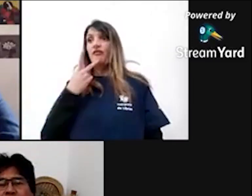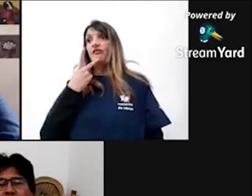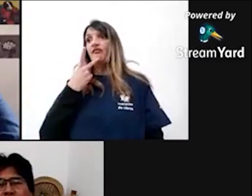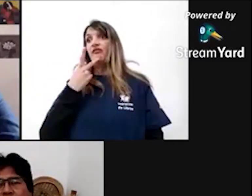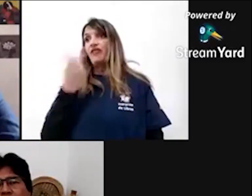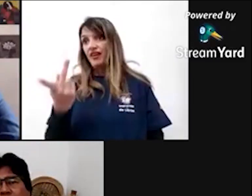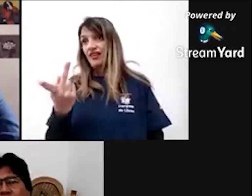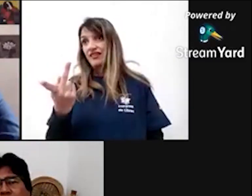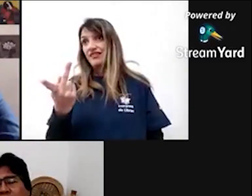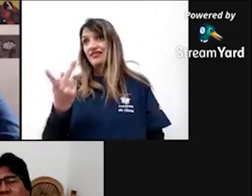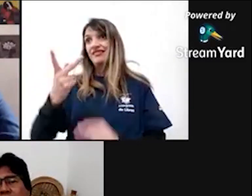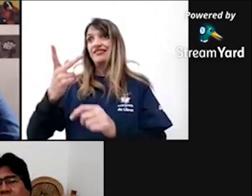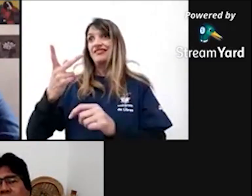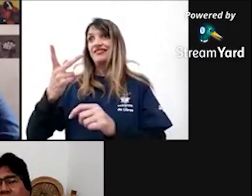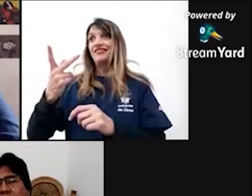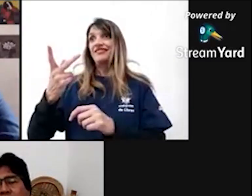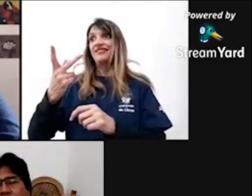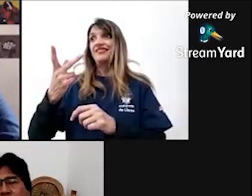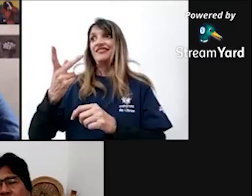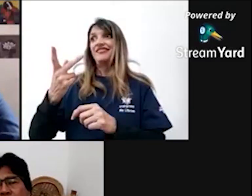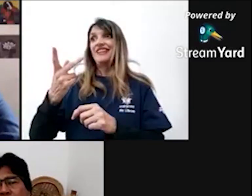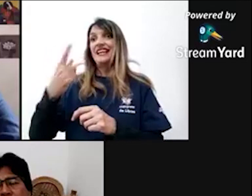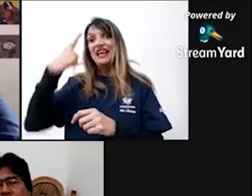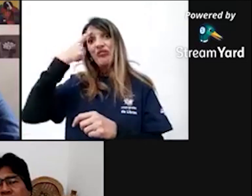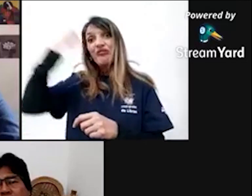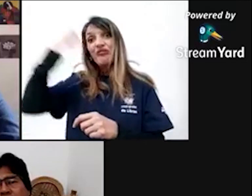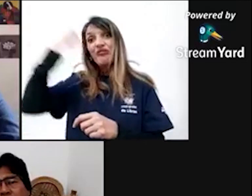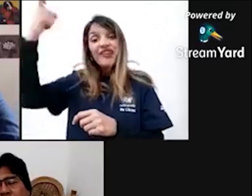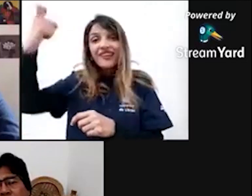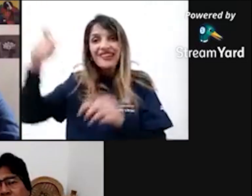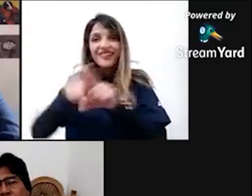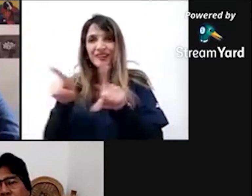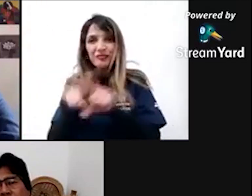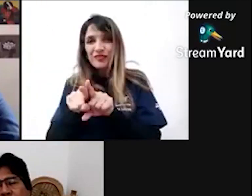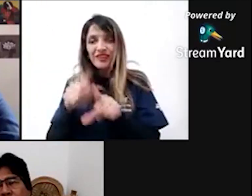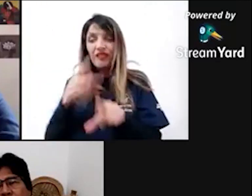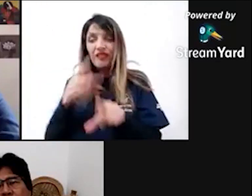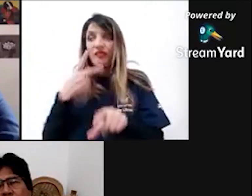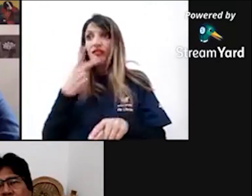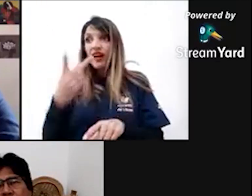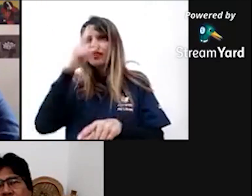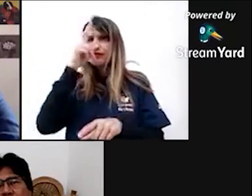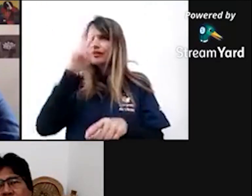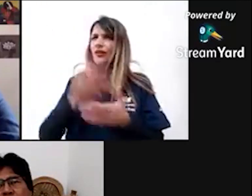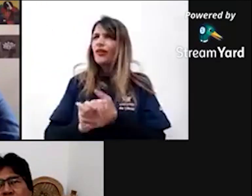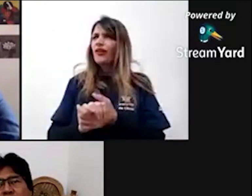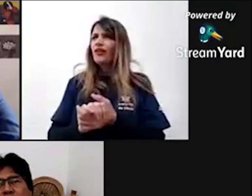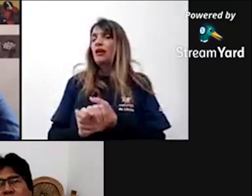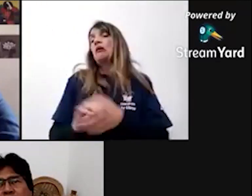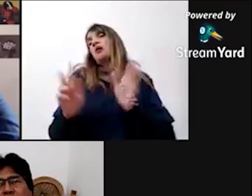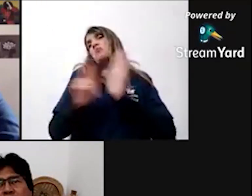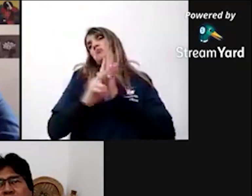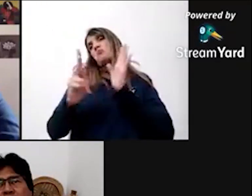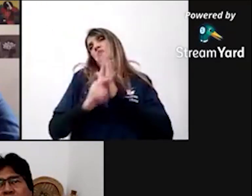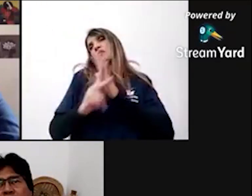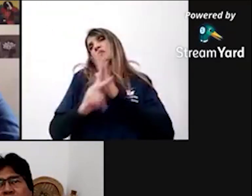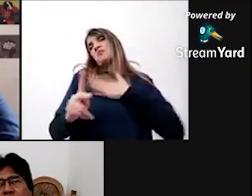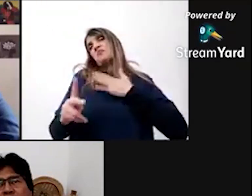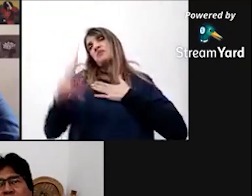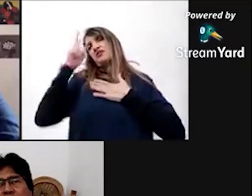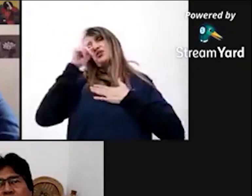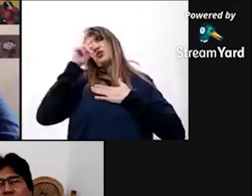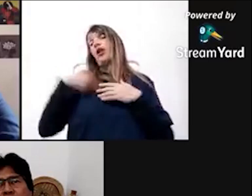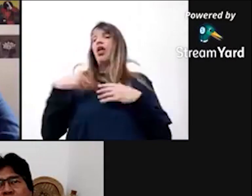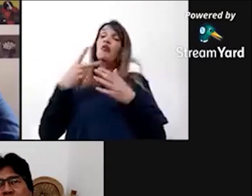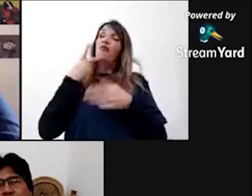ponto, não é verdade? E aquele que conta uma história, ele sempre conta a sua versão da história. E ele vai